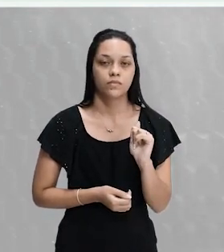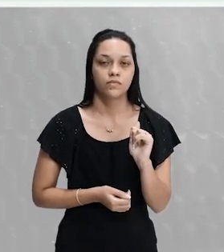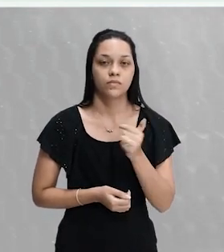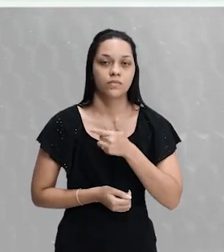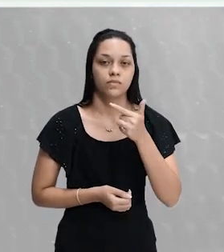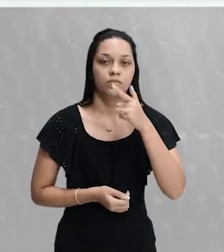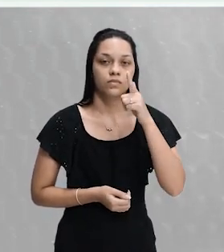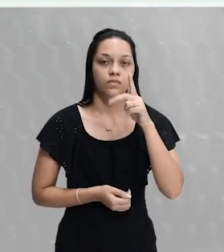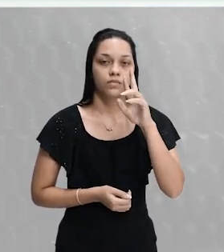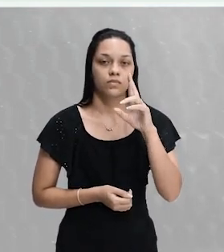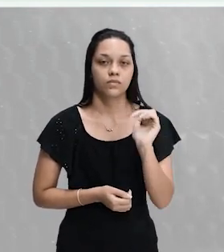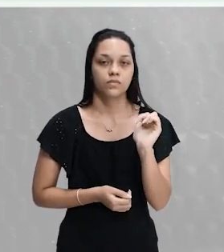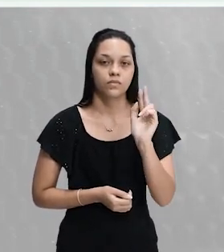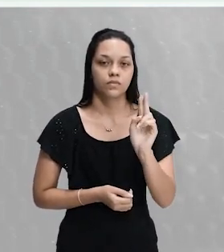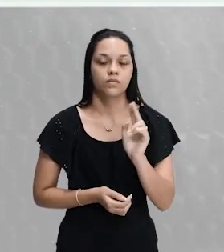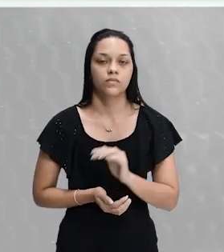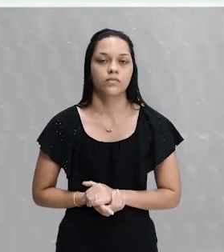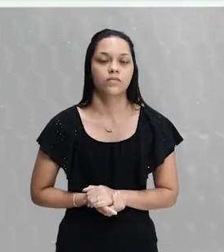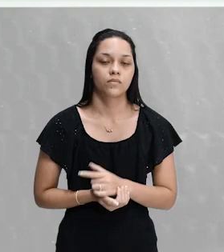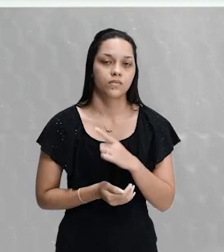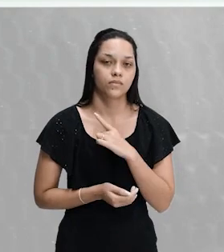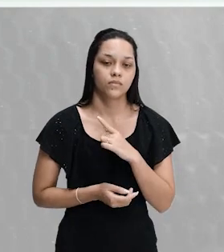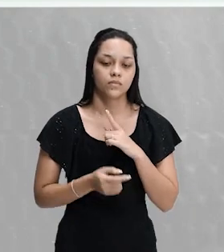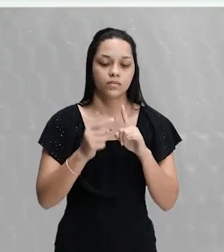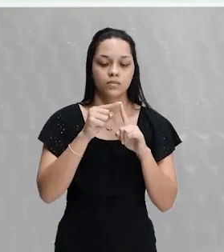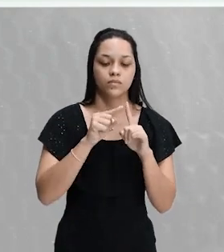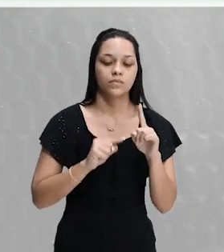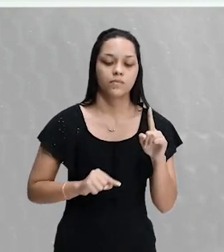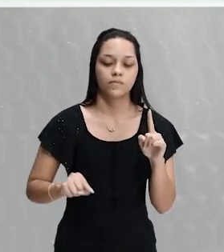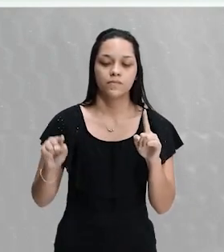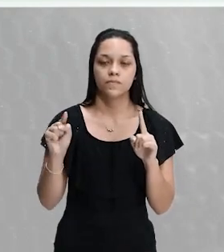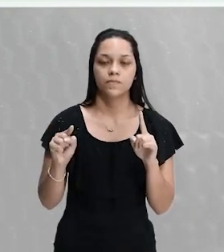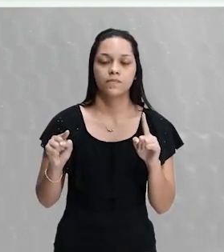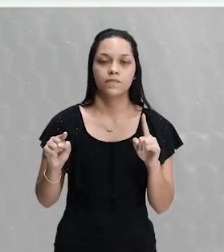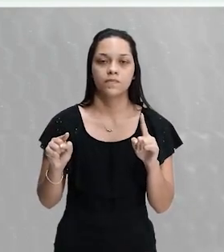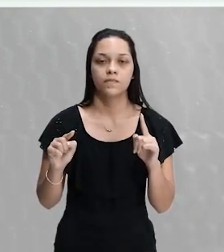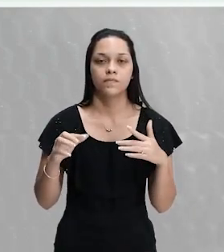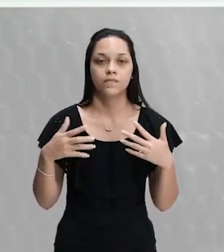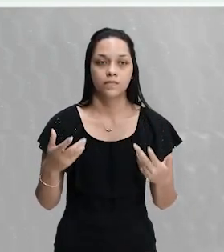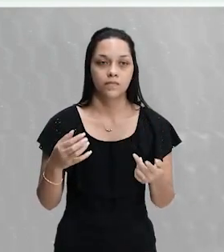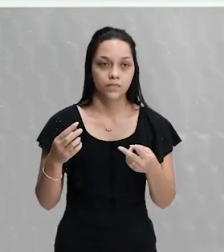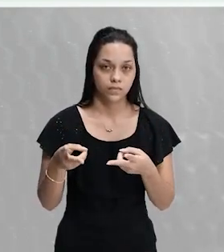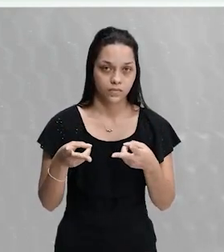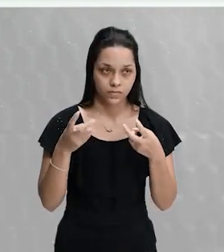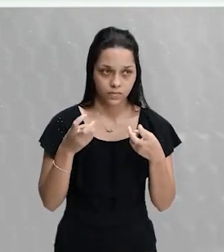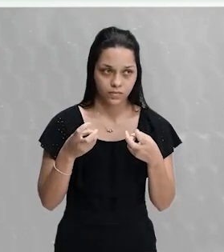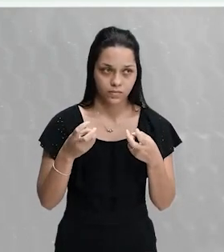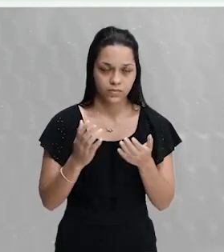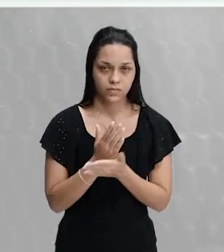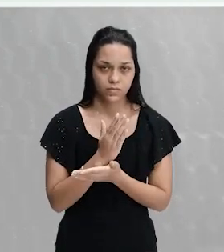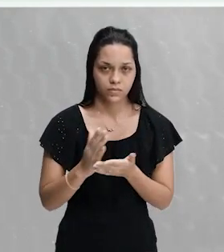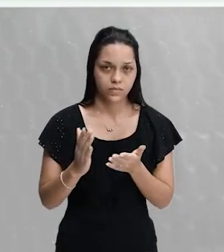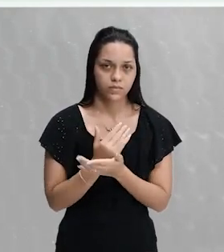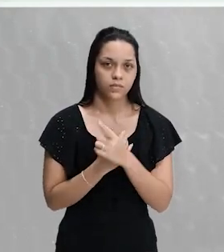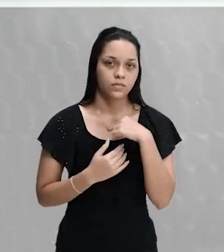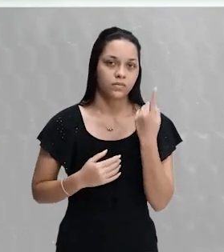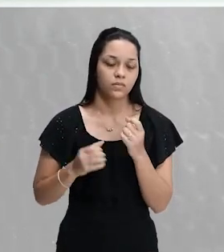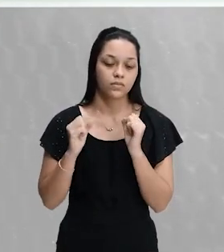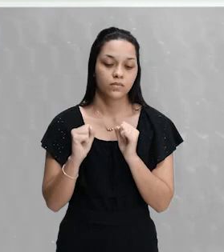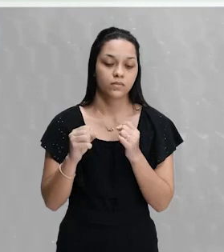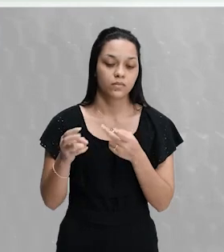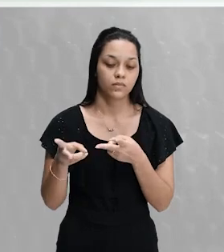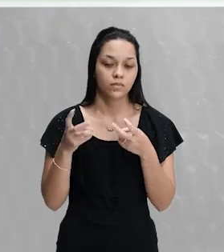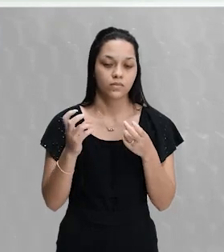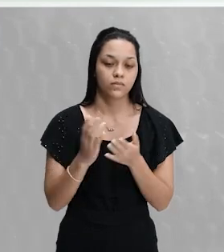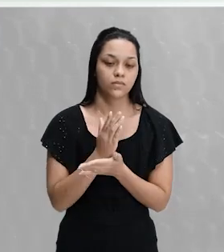do segundo grau. Ela tem uma curvatura, não é isso? Então, perceba algumas das coisas que a gente pode